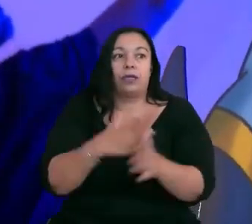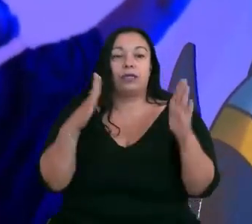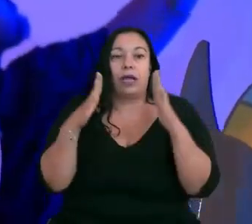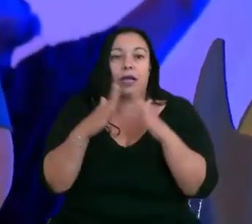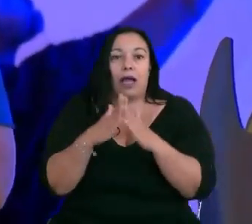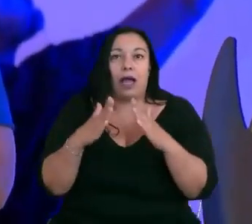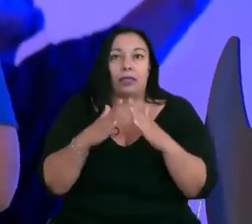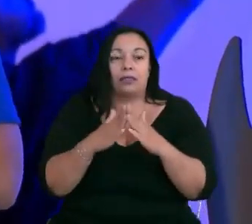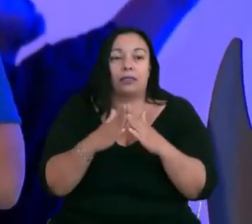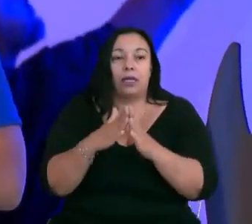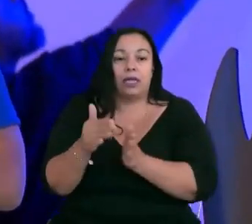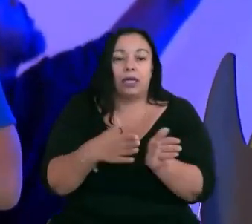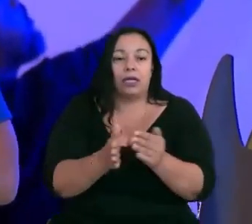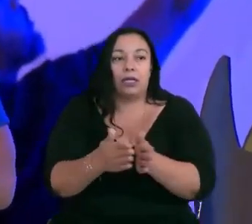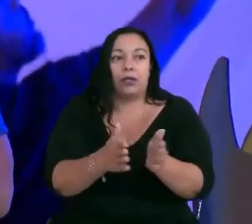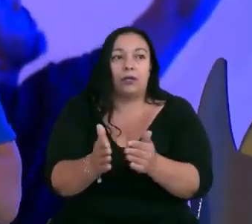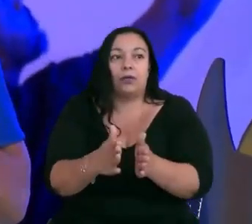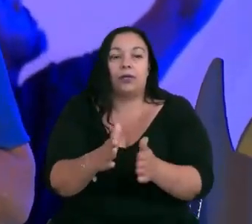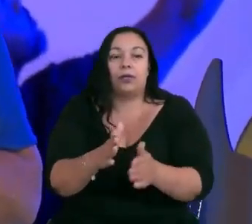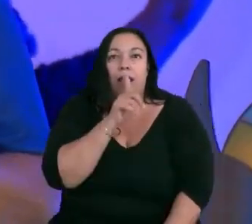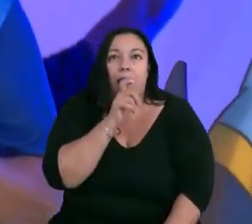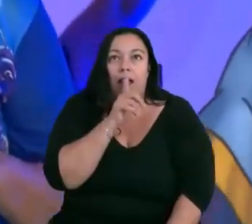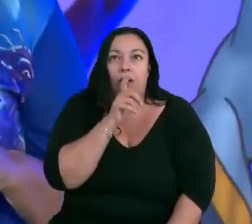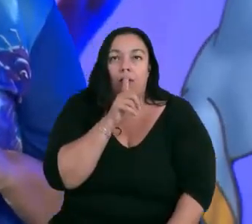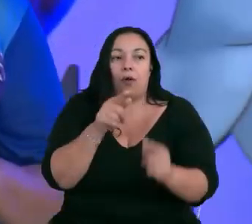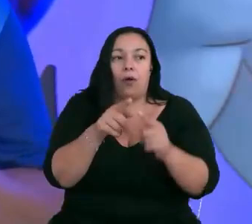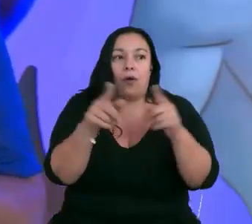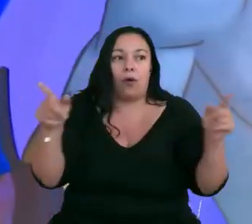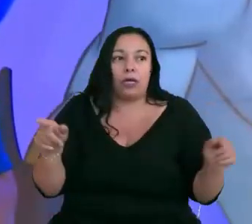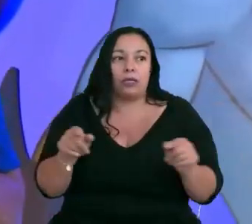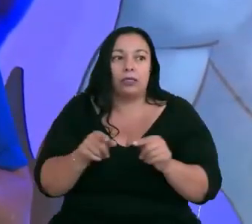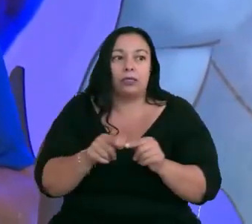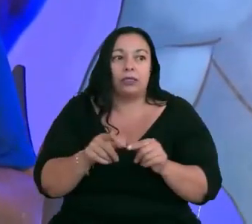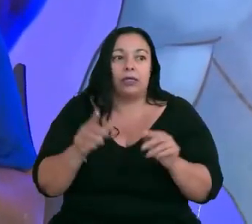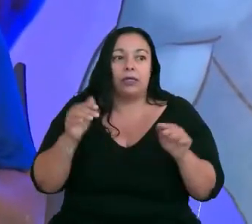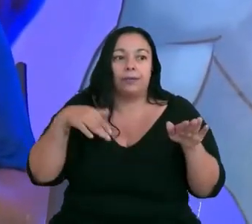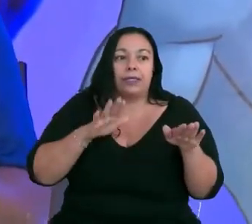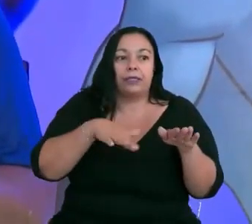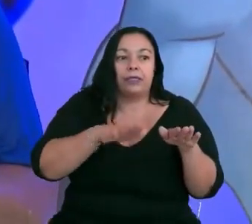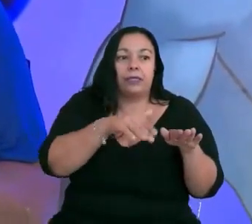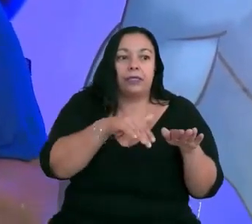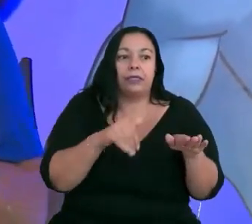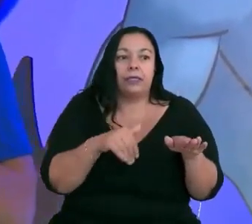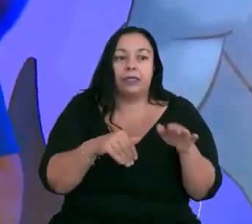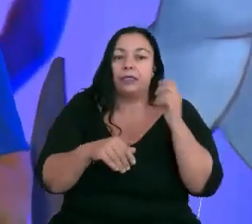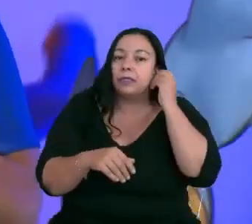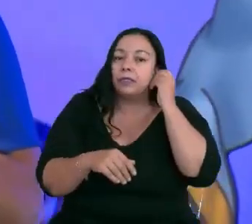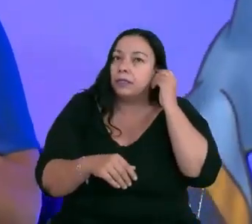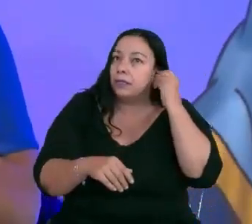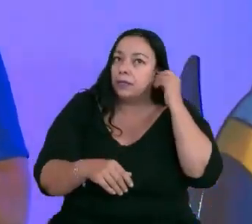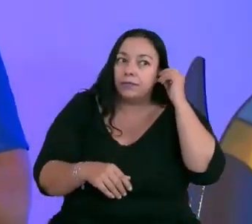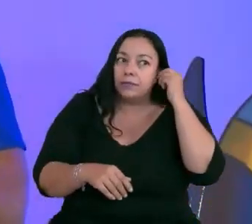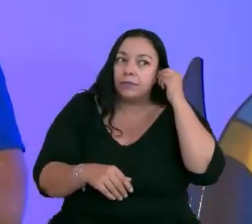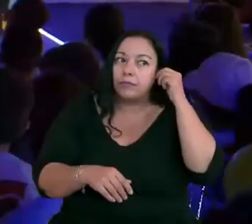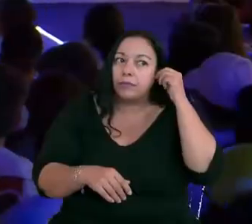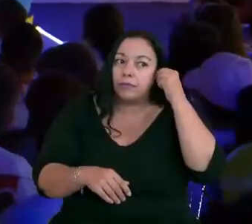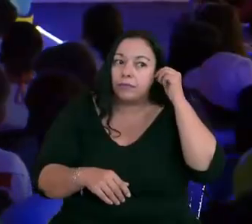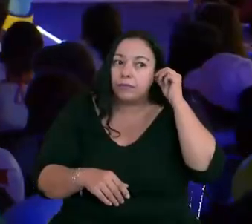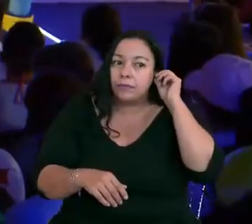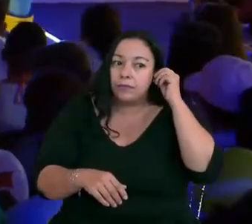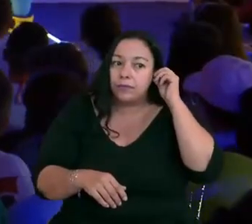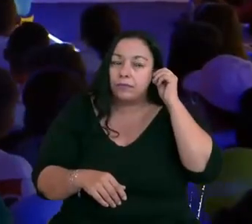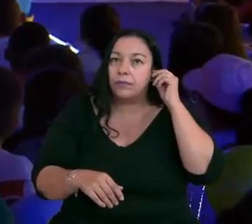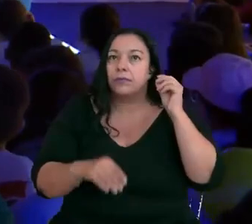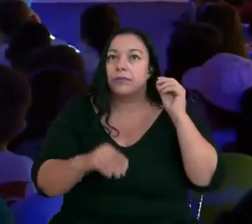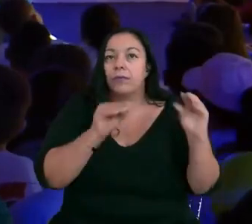lagoas, piscinas, né? E que a prevenção, ela é o tratamento para nós mudarmos